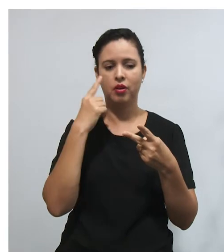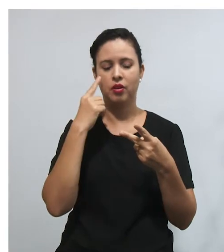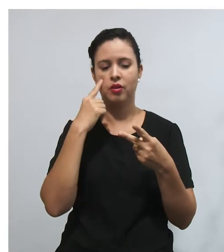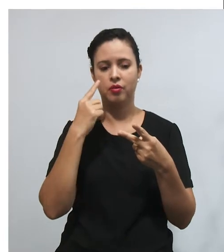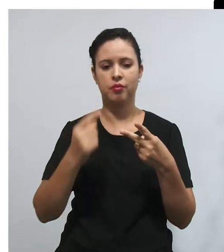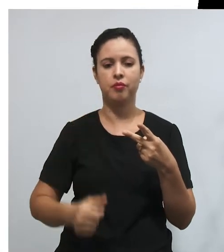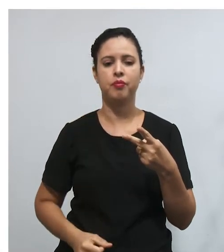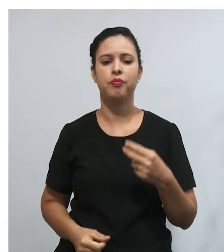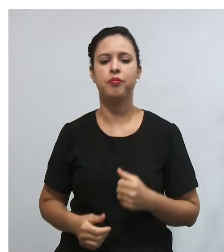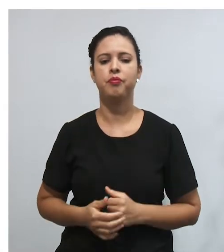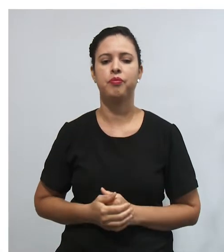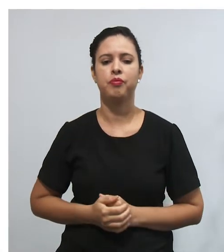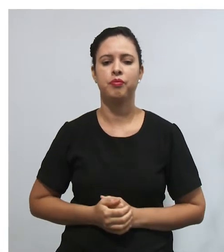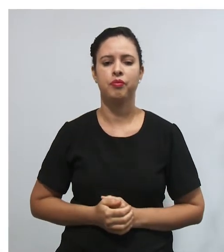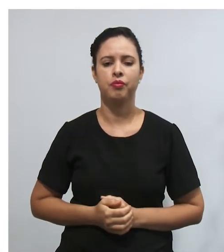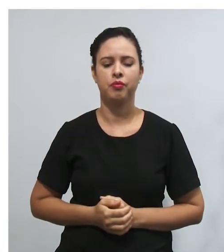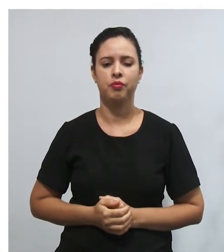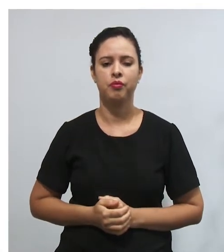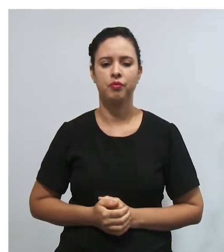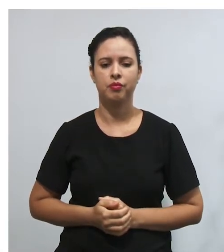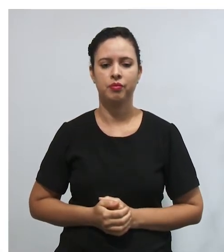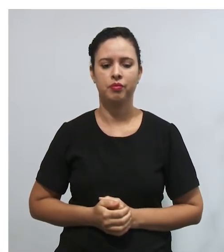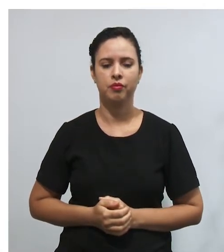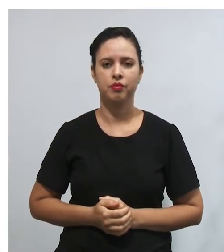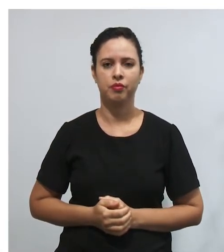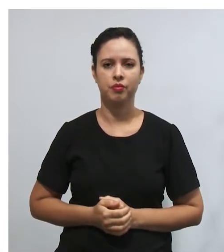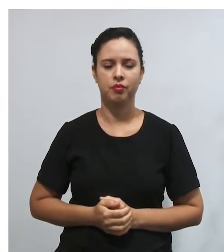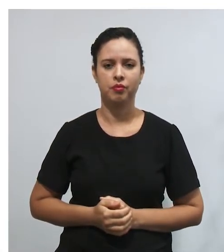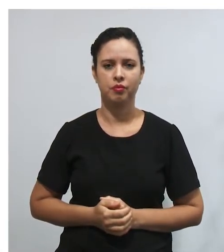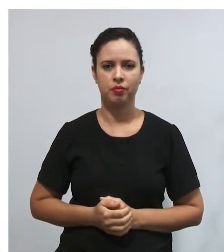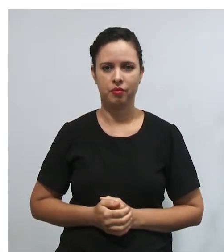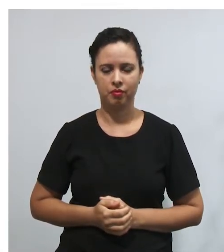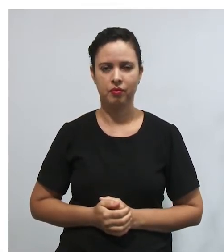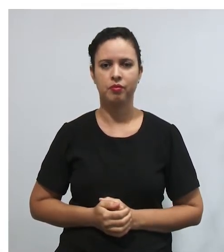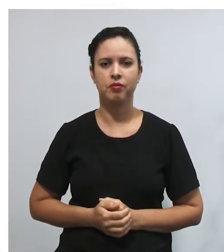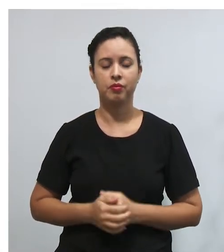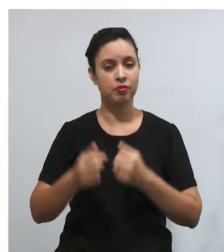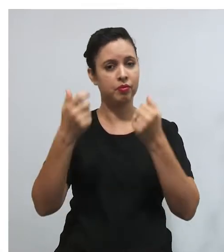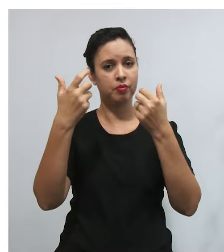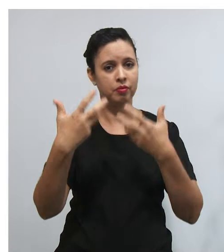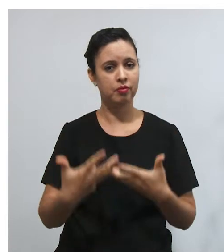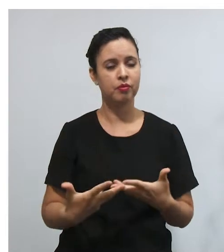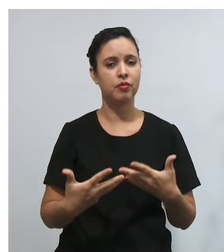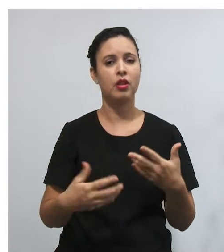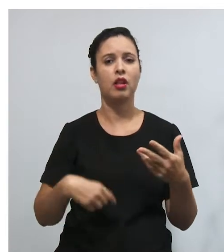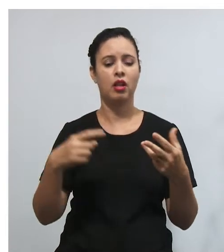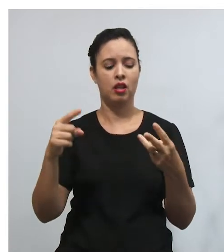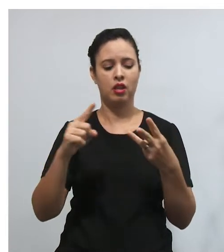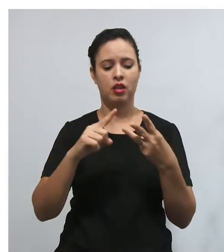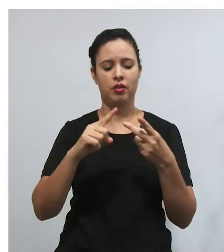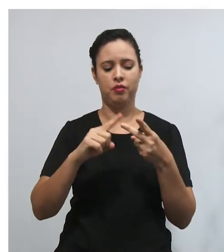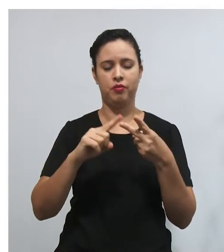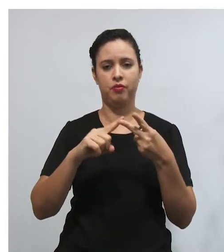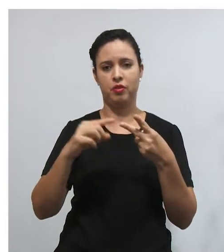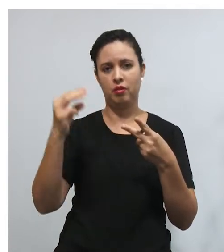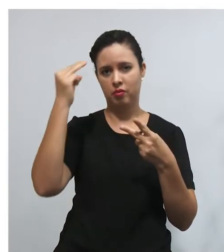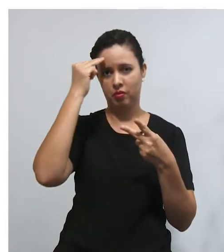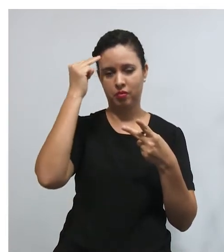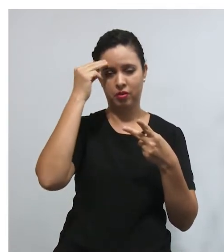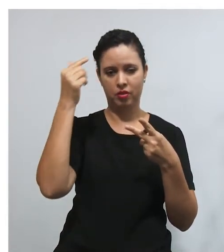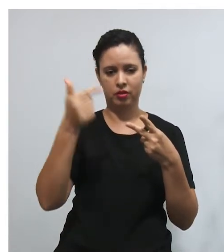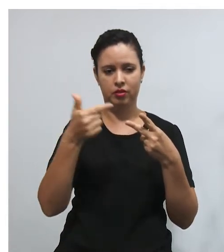passou. Aqui, memória, vamos falar então aqui da memória secundária. O sistema